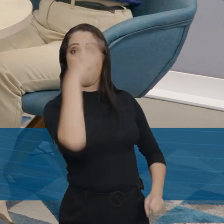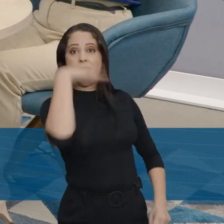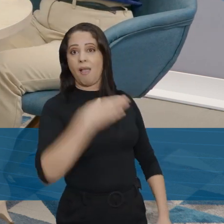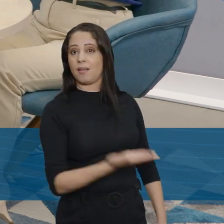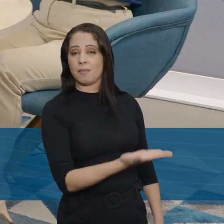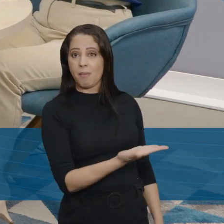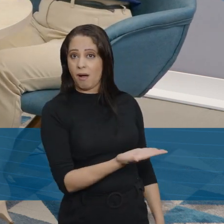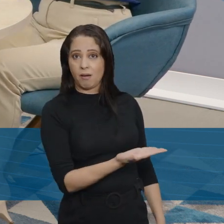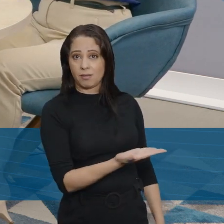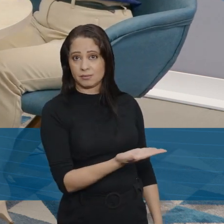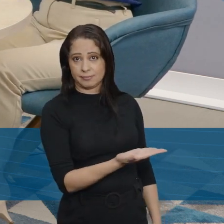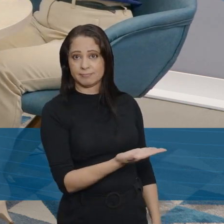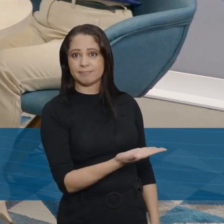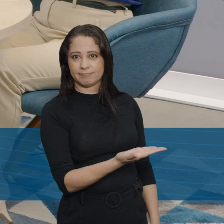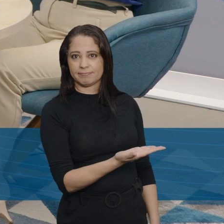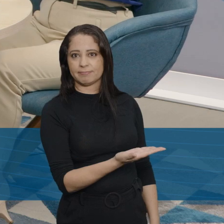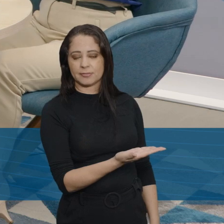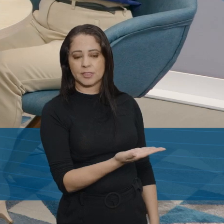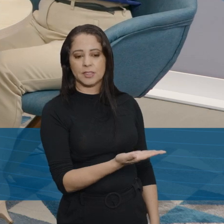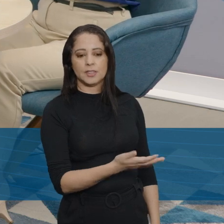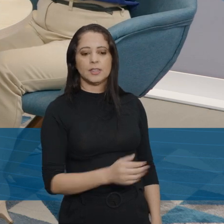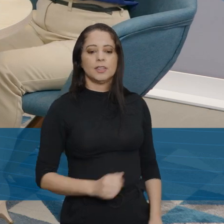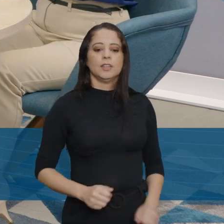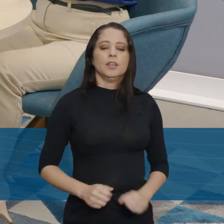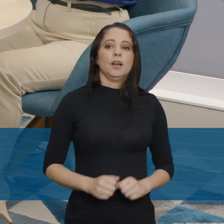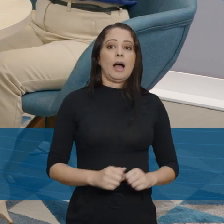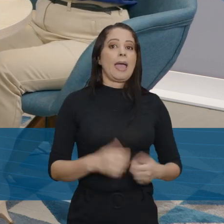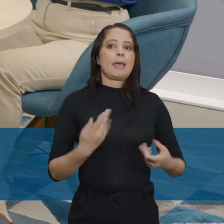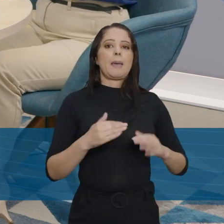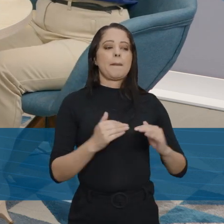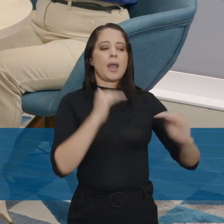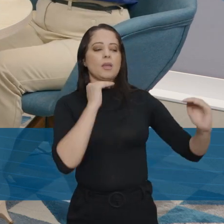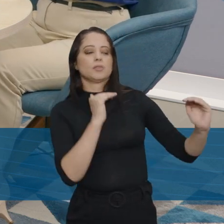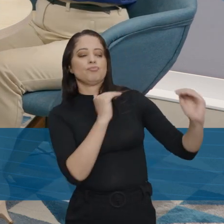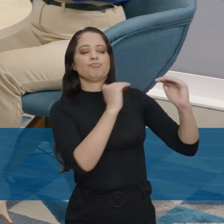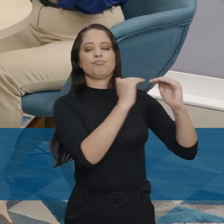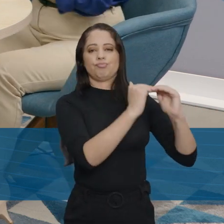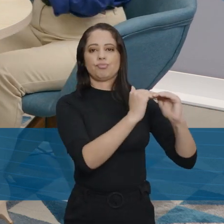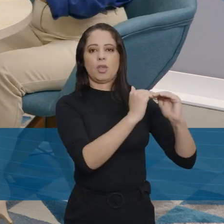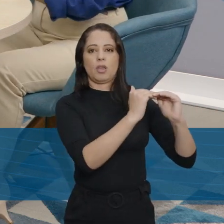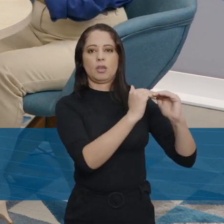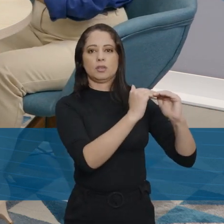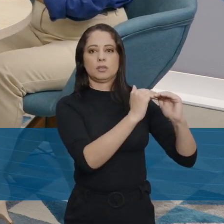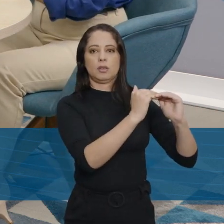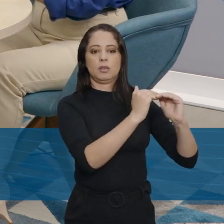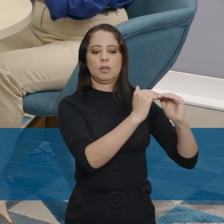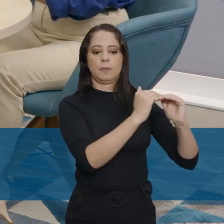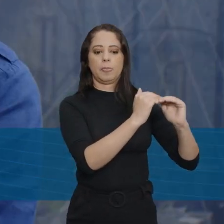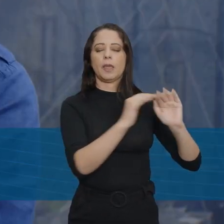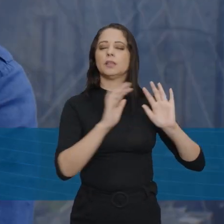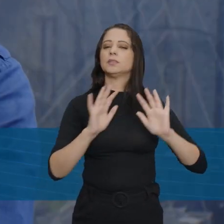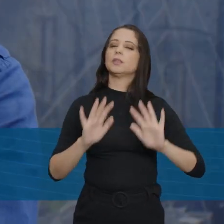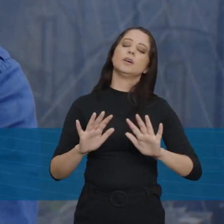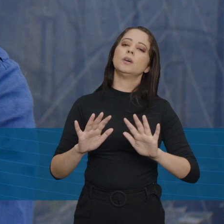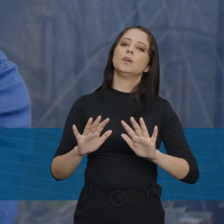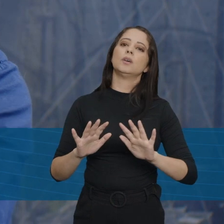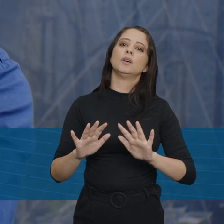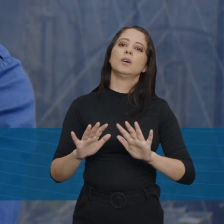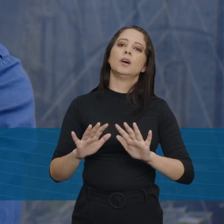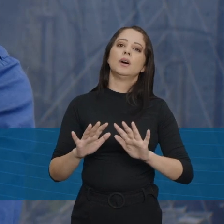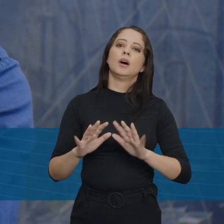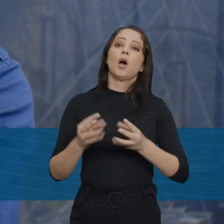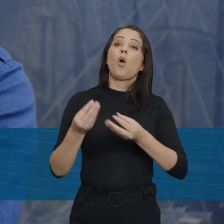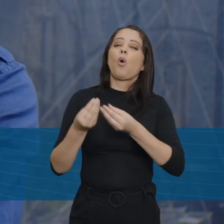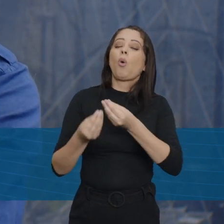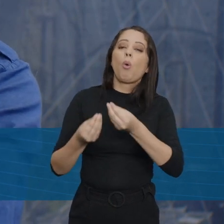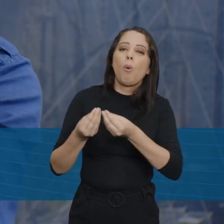se sentiu bem em menosprezar alguém, essa pessoa que é parecida com ele, ela também se sentiu bem. Sim. Então, às vezes, é interessante a gente pensar